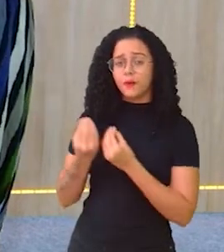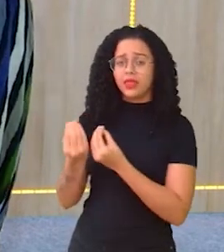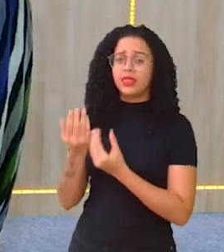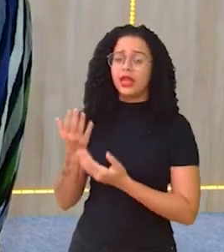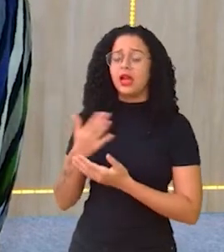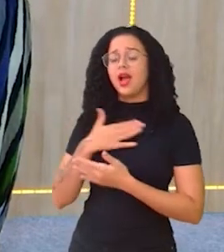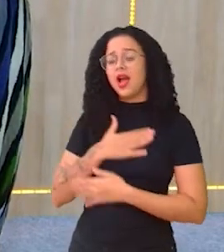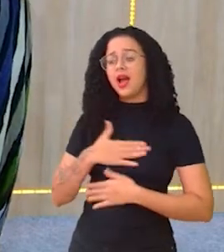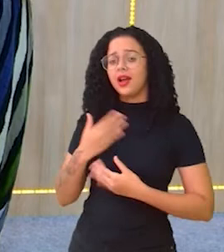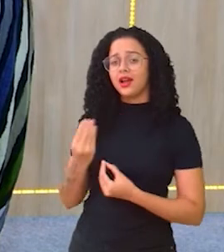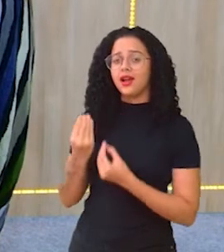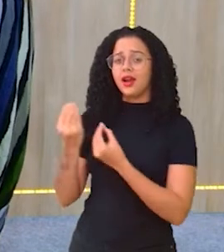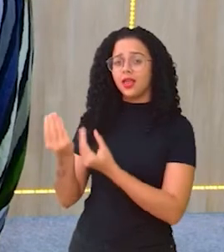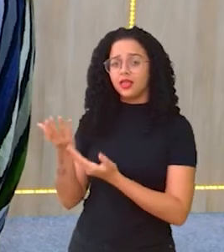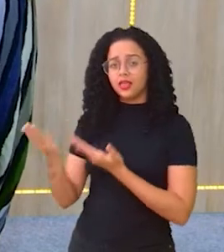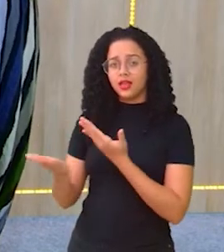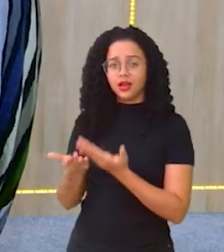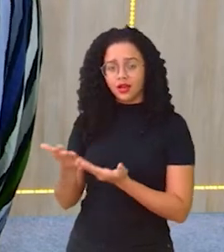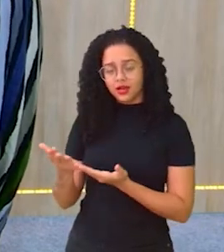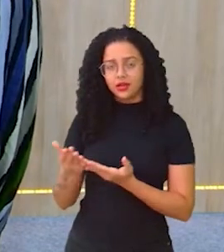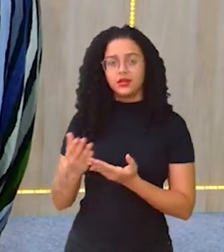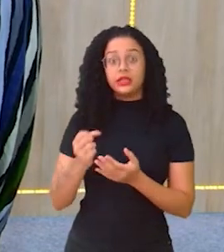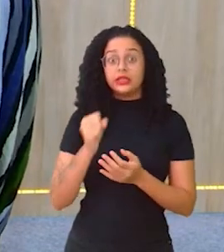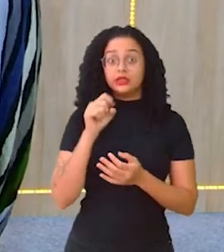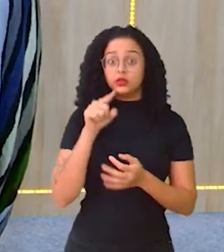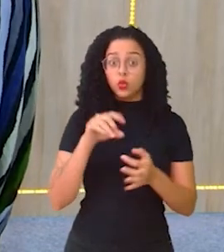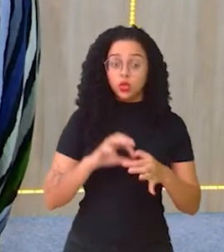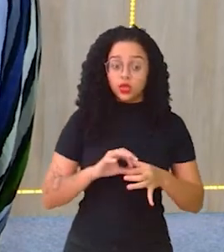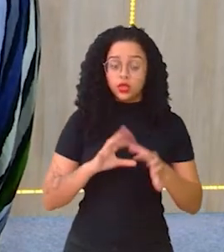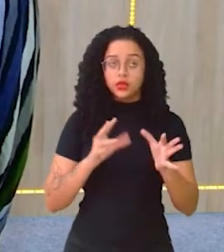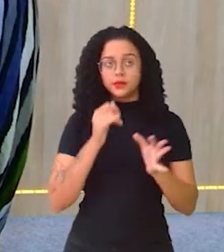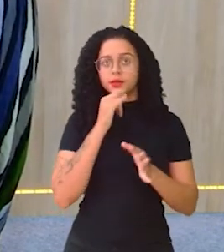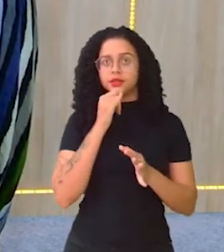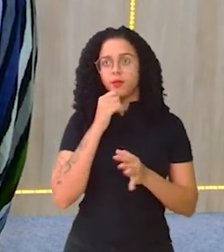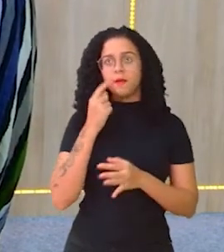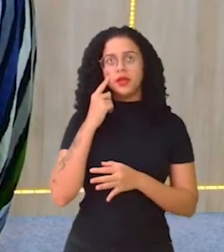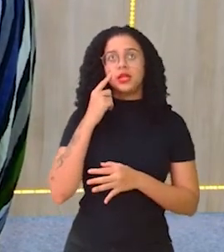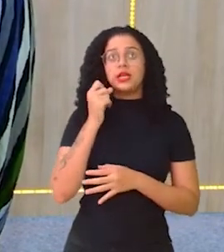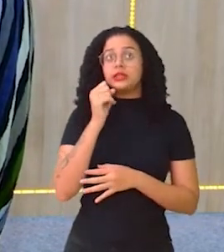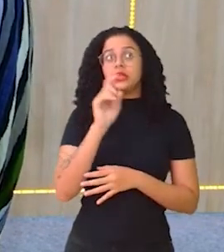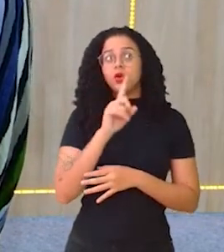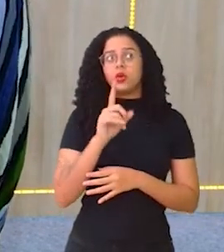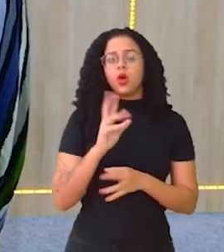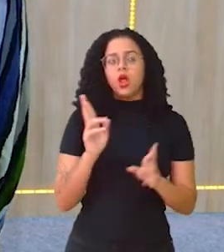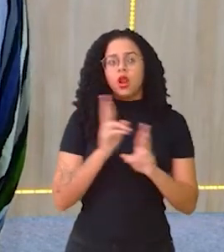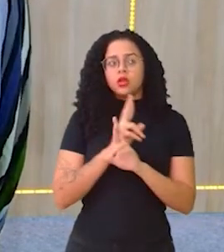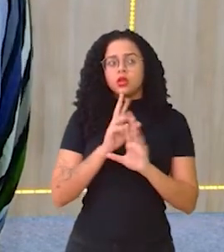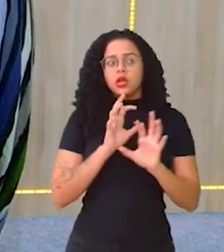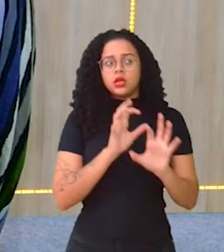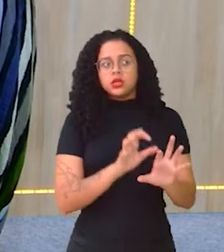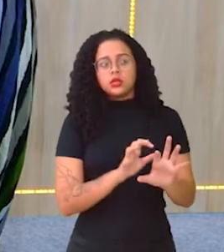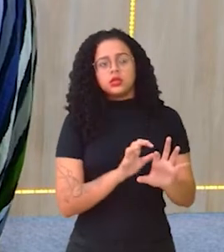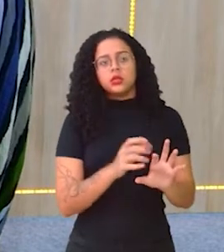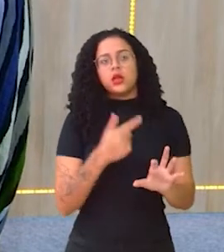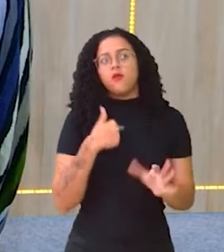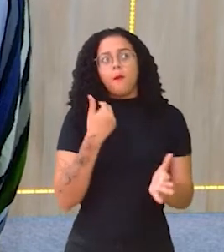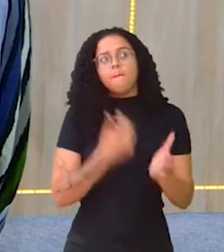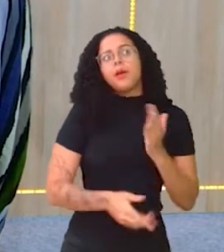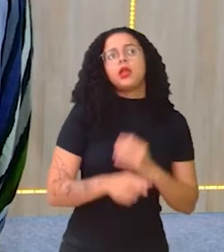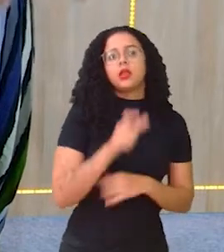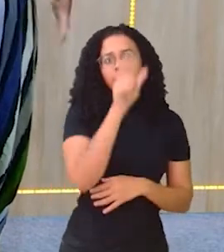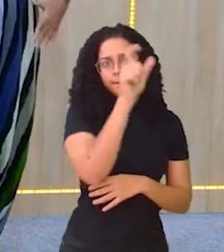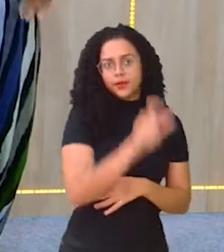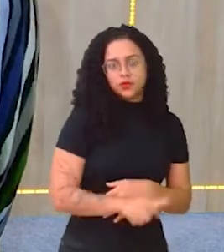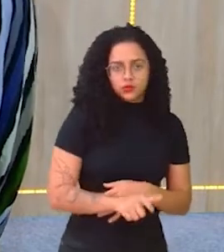sua parceira, se você cede para poder pensar, não, se eu não me relacionar assim, vou perder essa